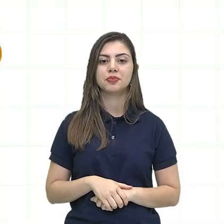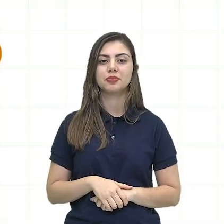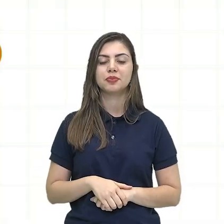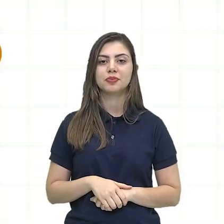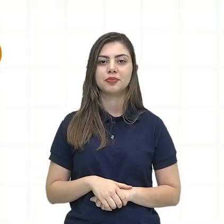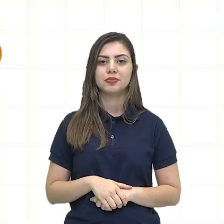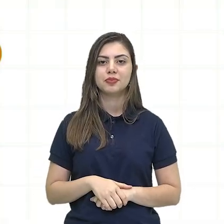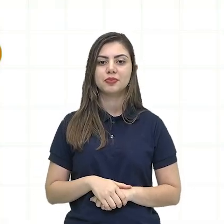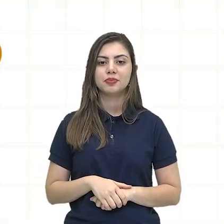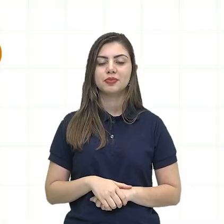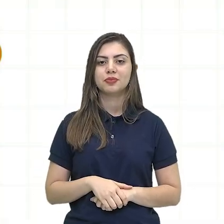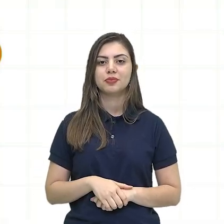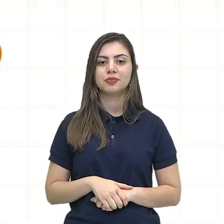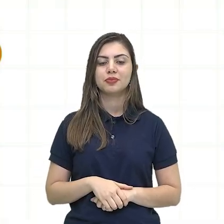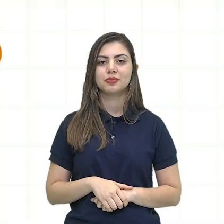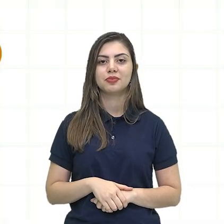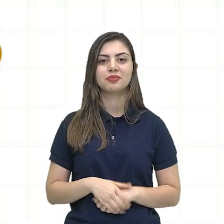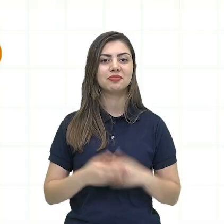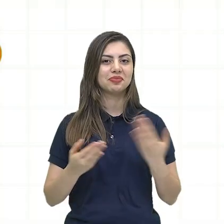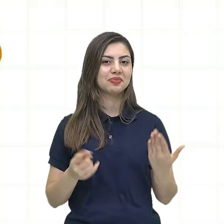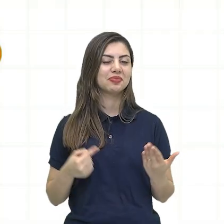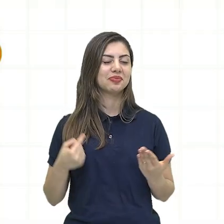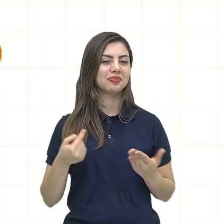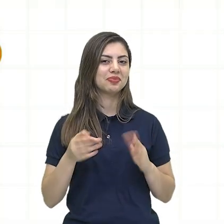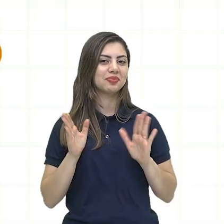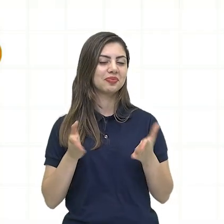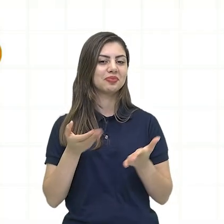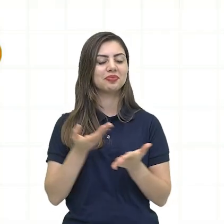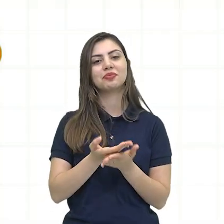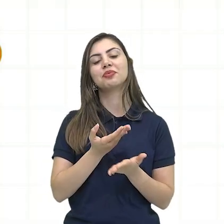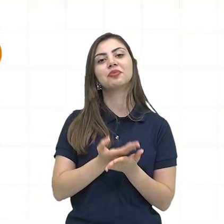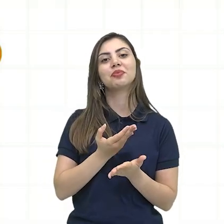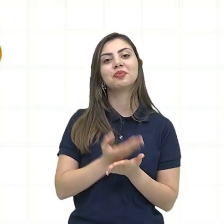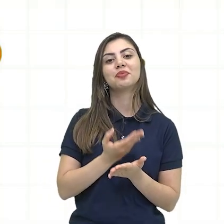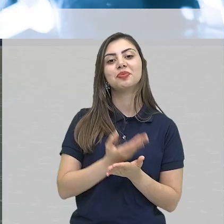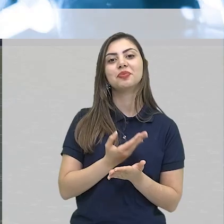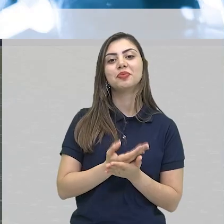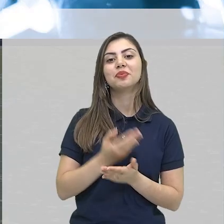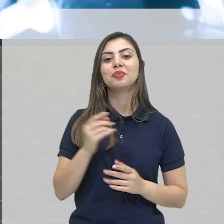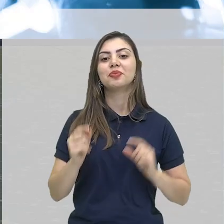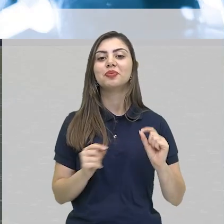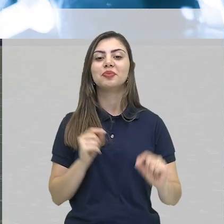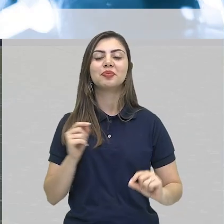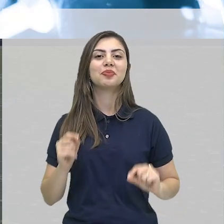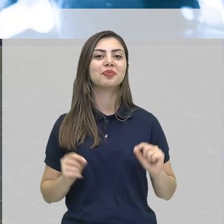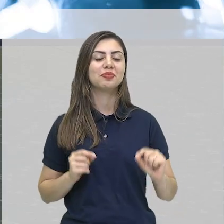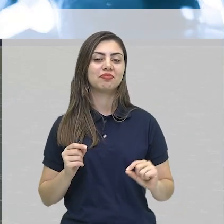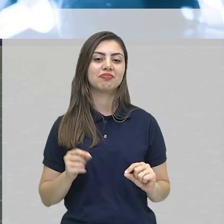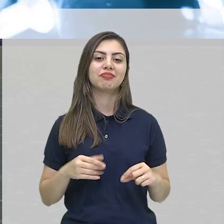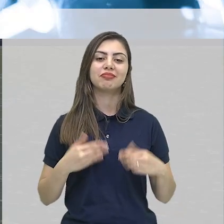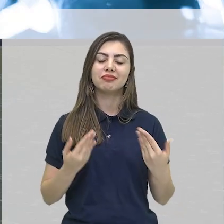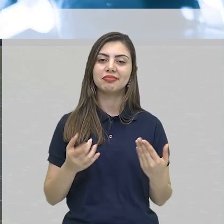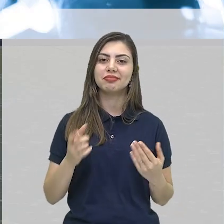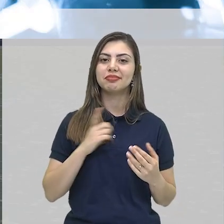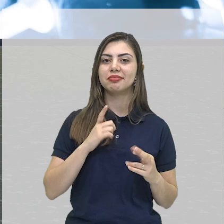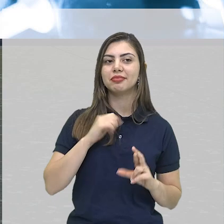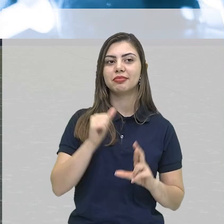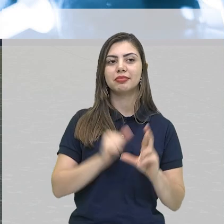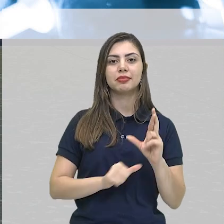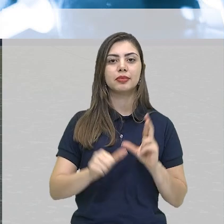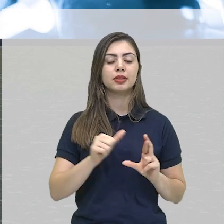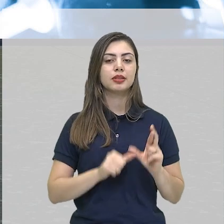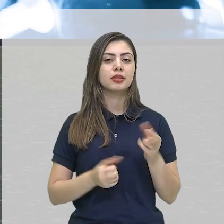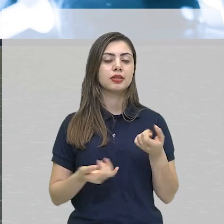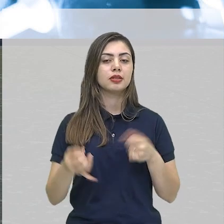Então, com isso, nós passeamos aí, vimos aí o quanto, né, as reações